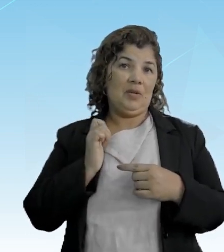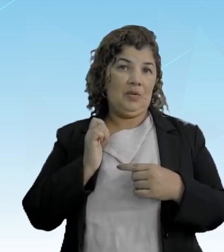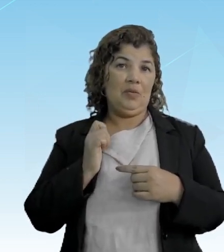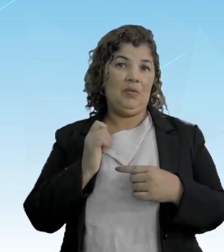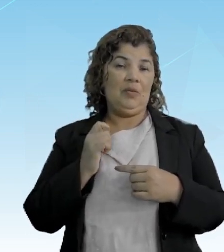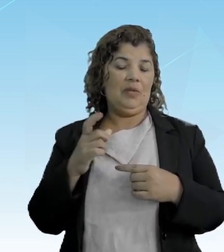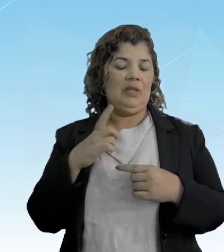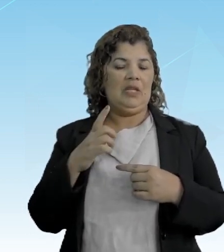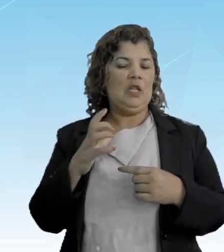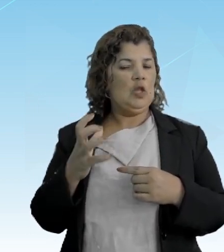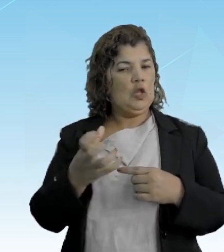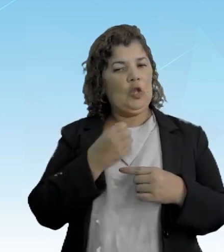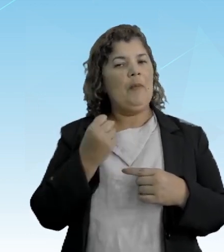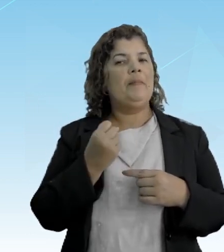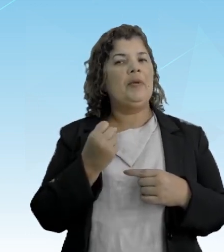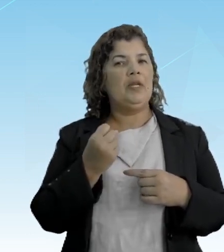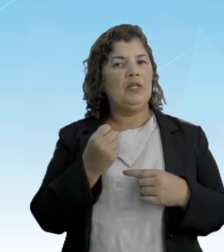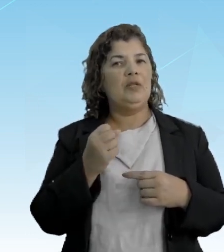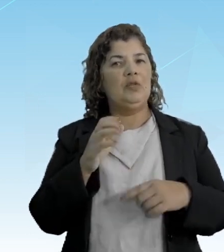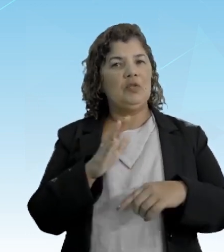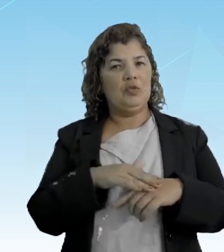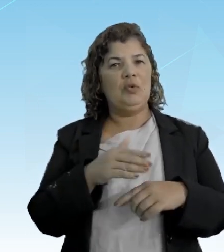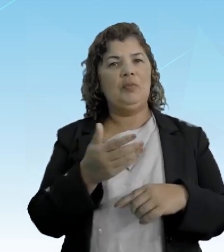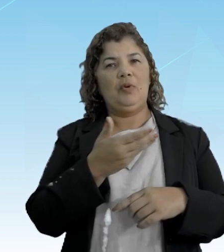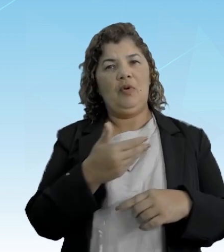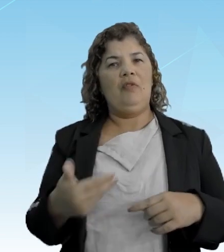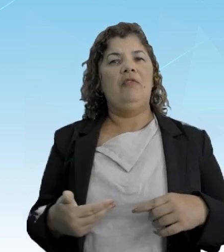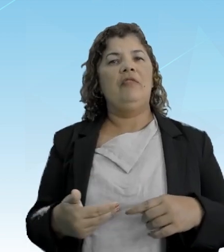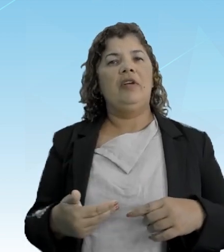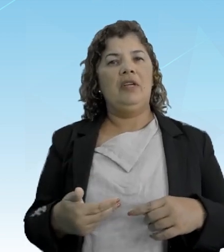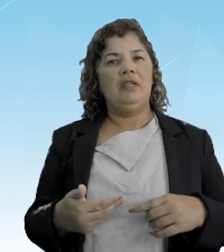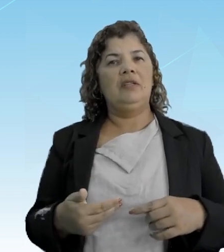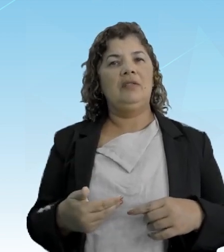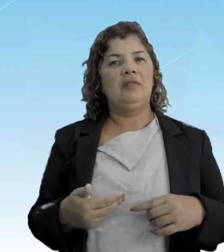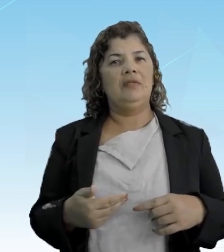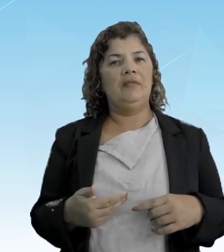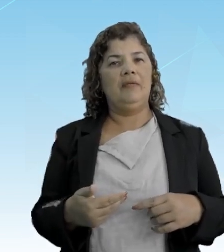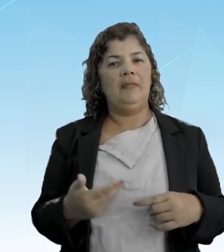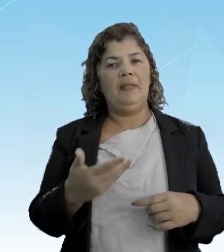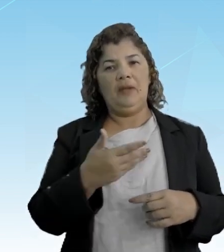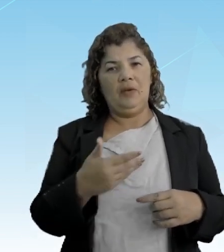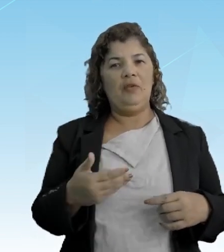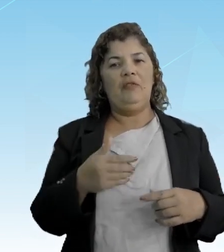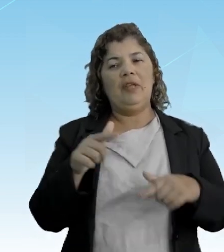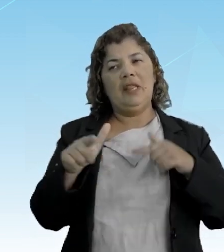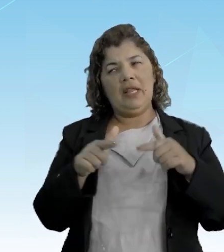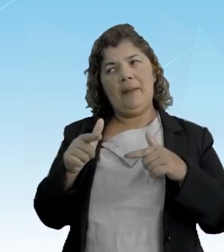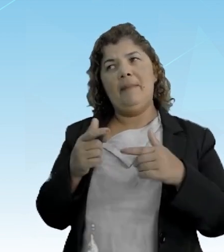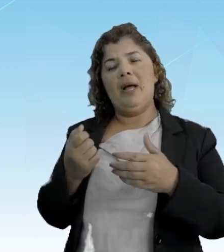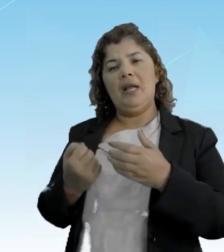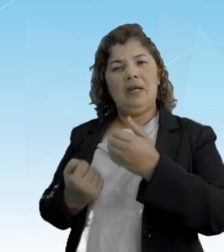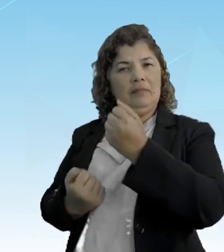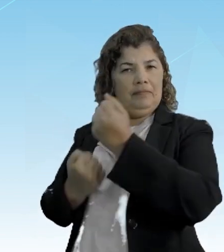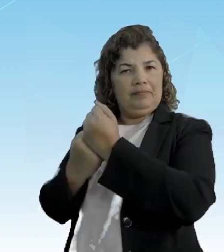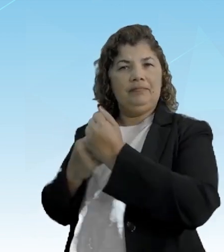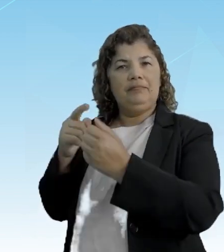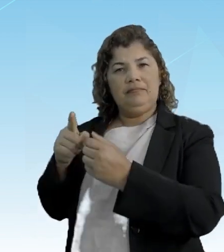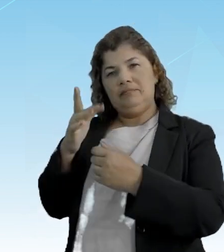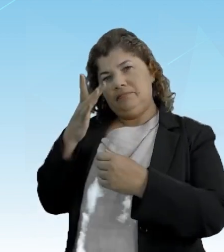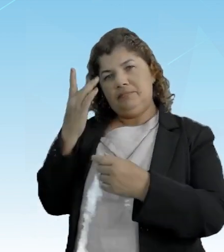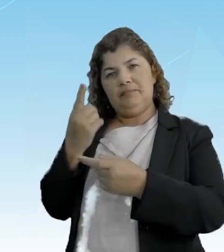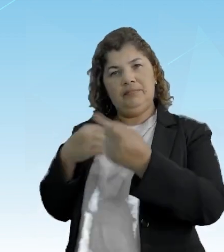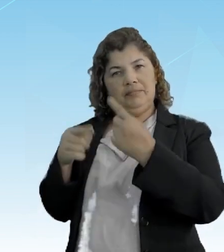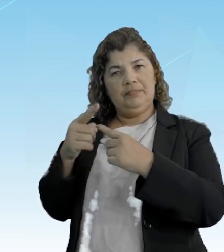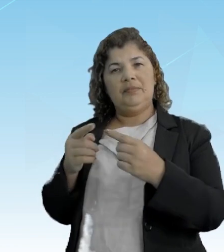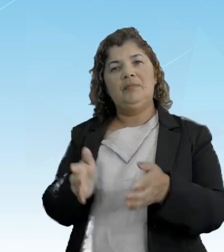têm o domínio, inclusive, sobre os próprios governos. Né? Então, os governos trabalham para essas pessoas. Então, a gente pode ver, por exemplo,